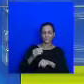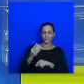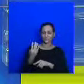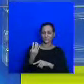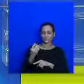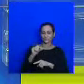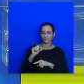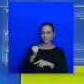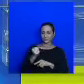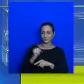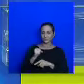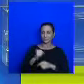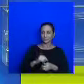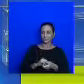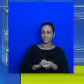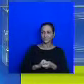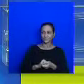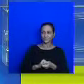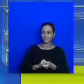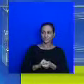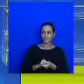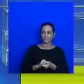Bola cinza.